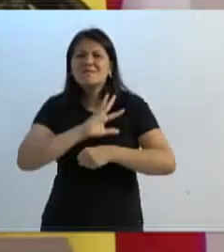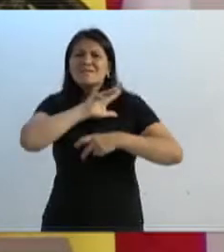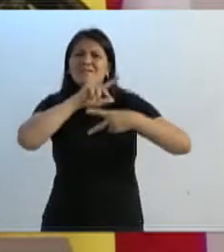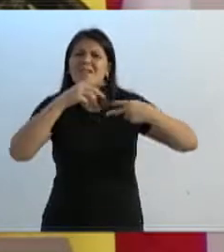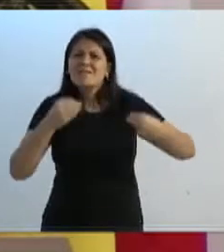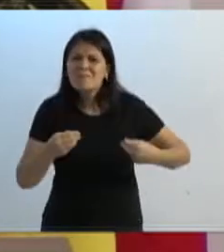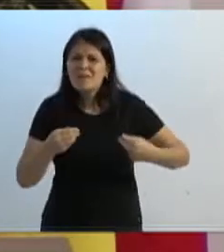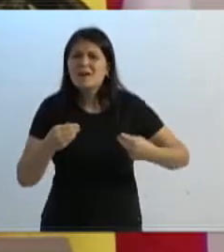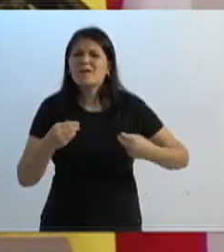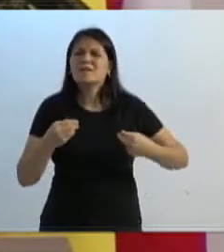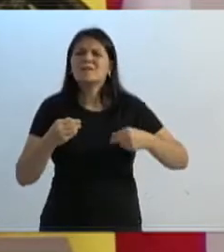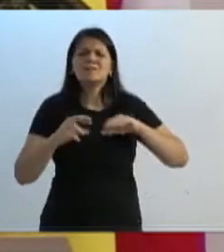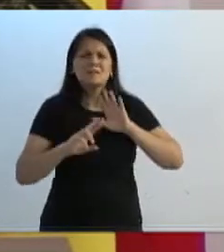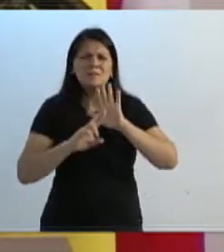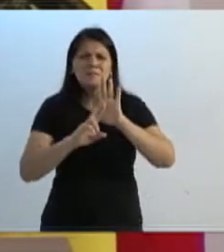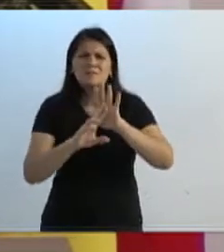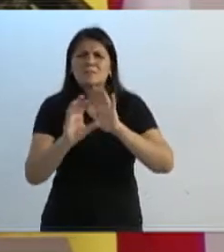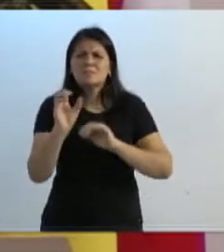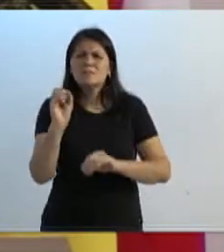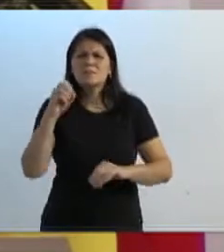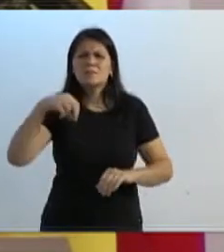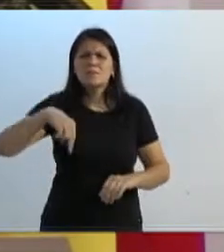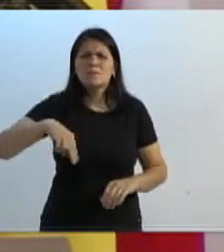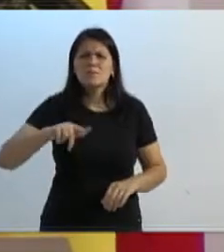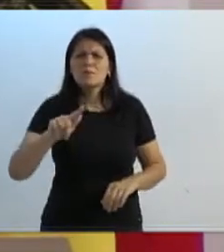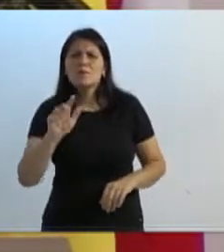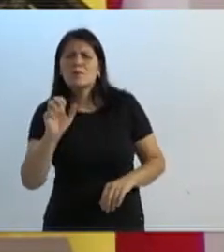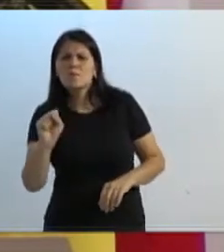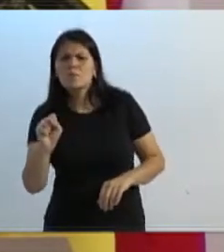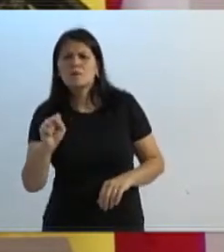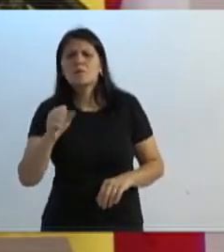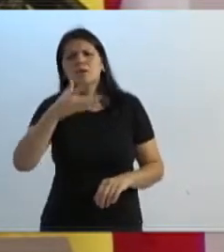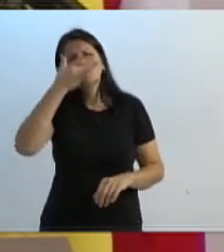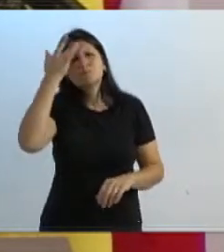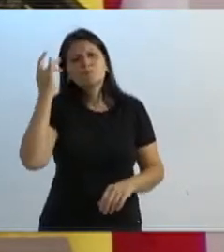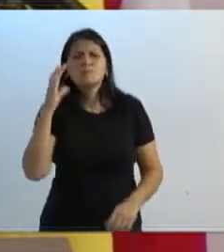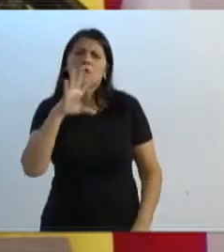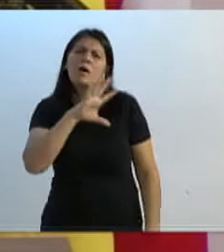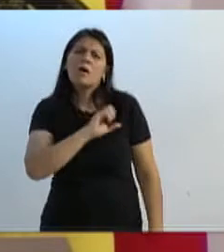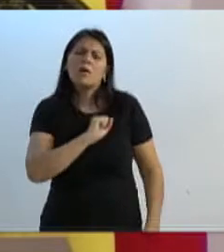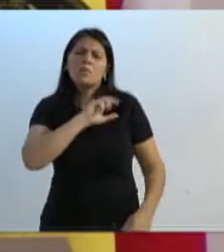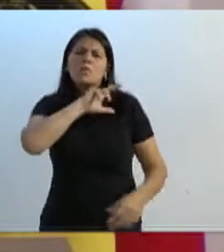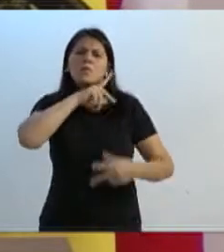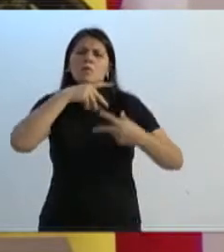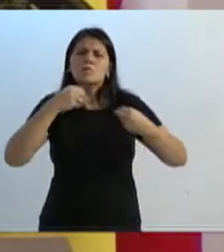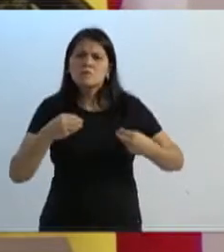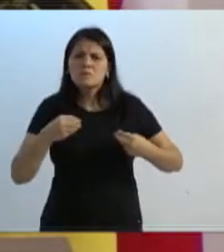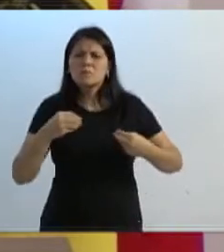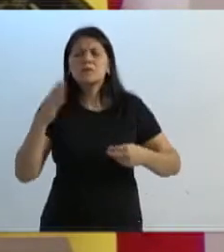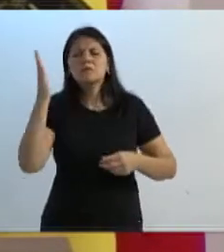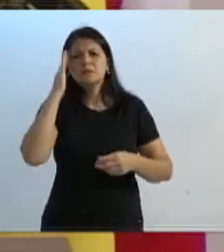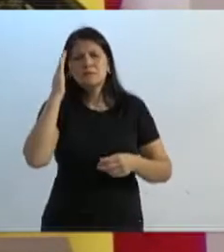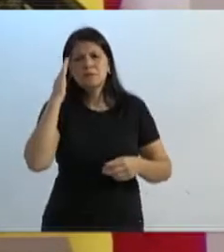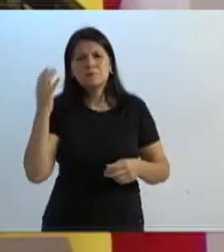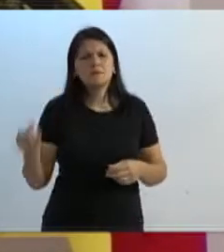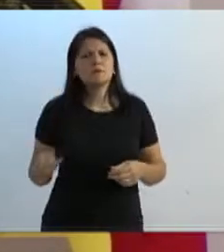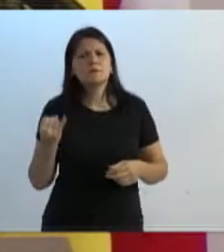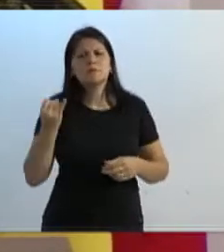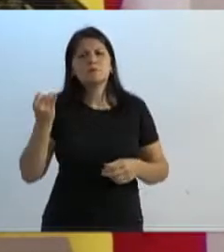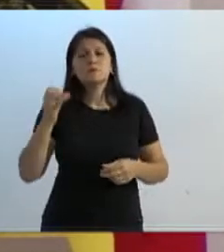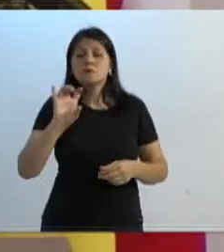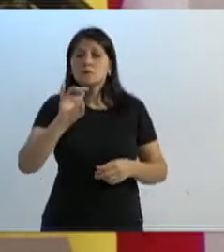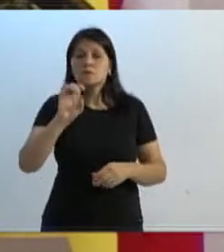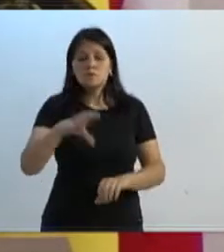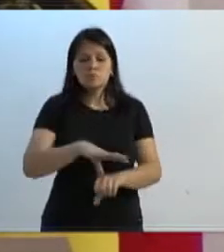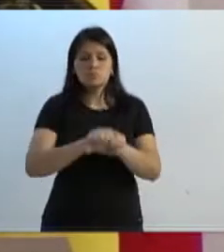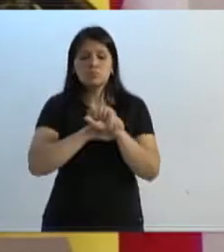representando aqui todas as ONGs, as pessoas que amam os animais e que sabem da importância, não apenas em defesa dos animais, mas em defesa da nossa